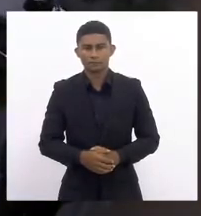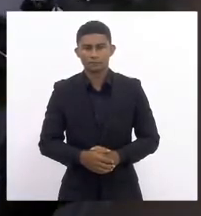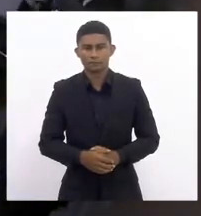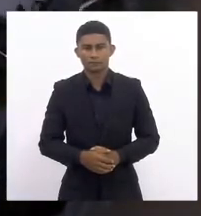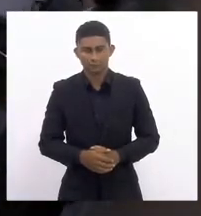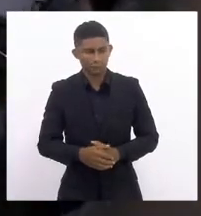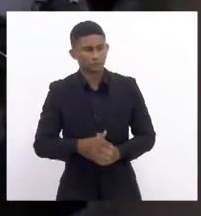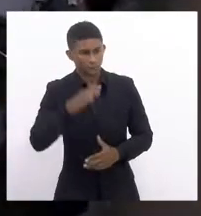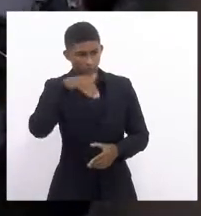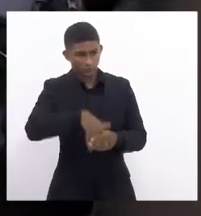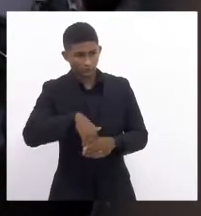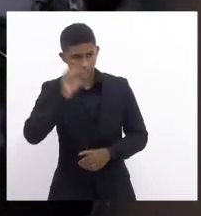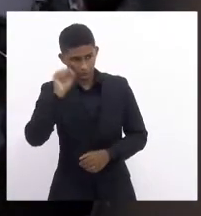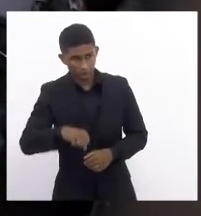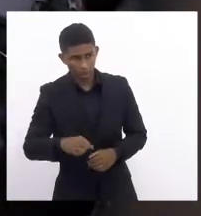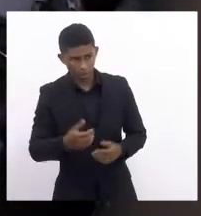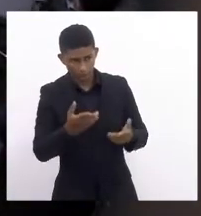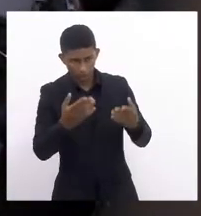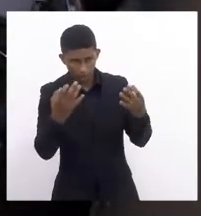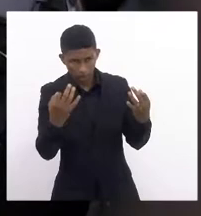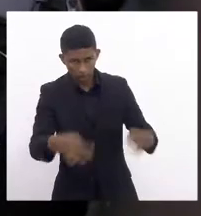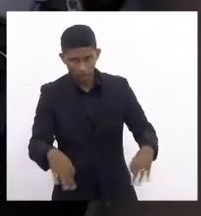Votei sim, né, presidente? Está tudo certo aí, né?